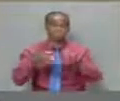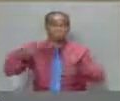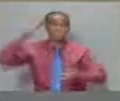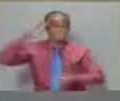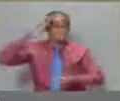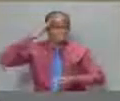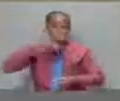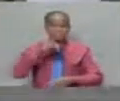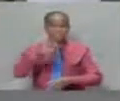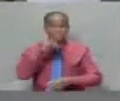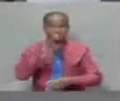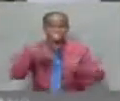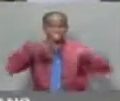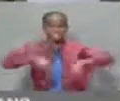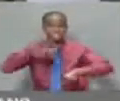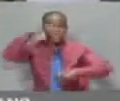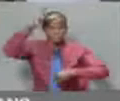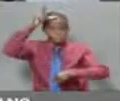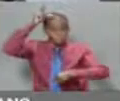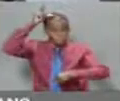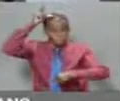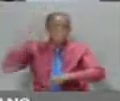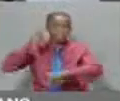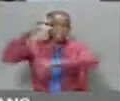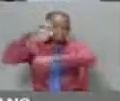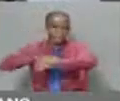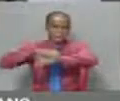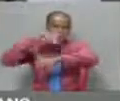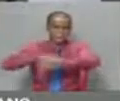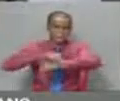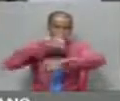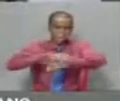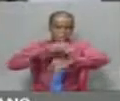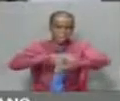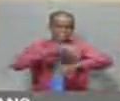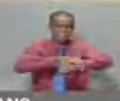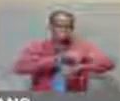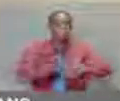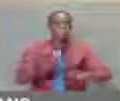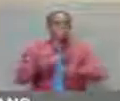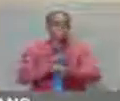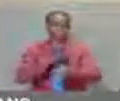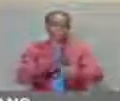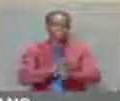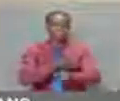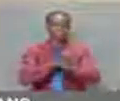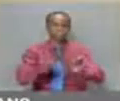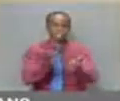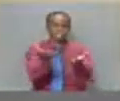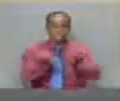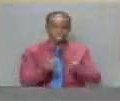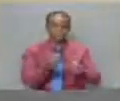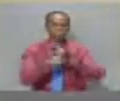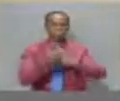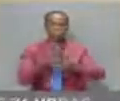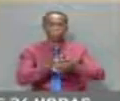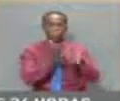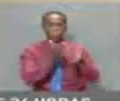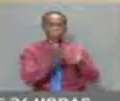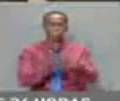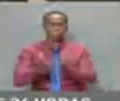nível do Comando Provincial de Luanda, que visou não só garantir a ordem e tranquilidade públicas durante a passagem de ano, assim